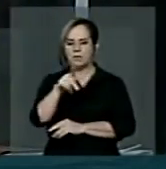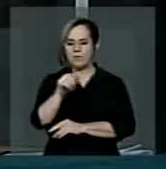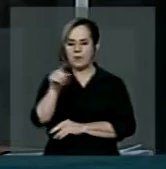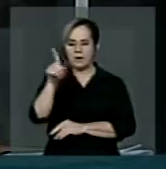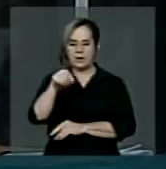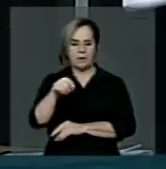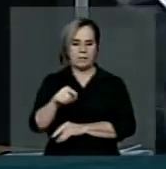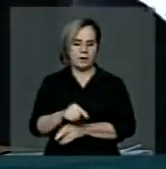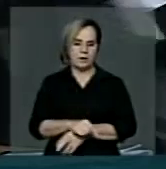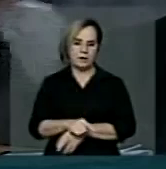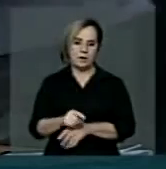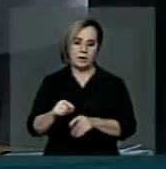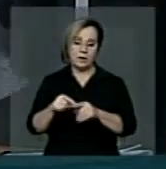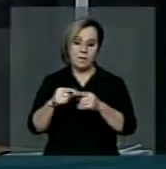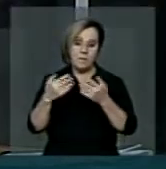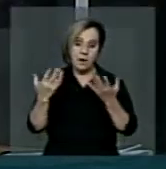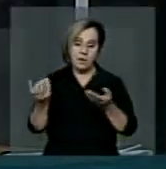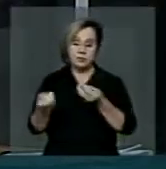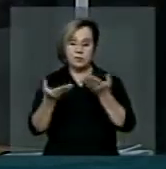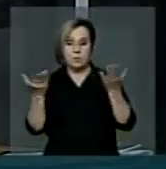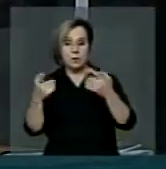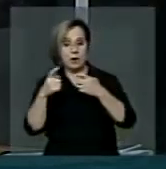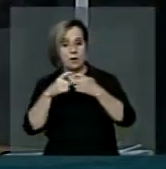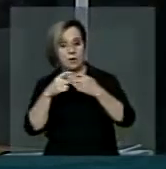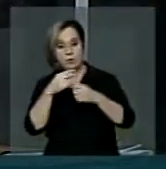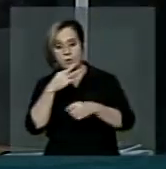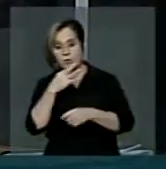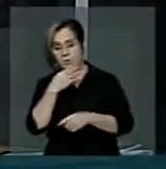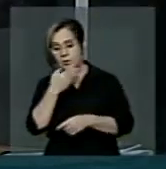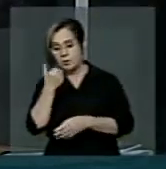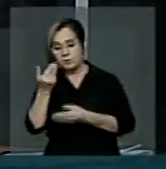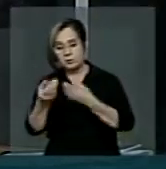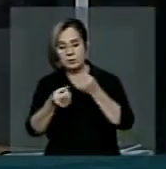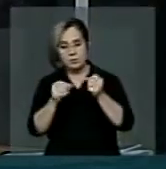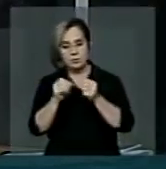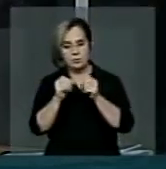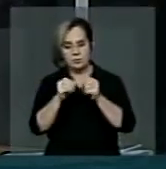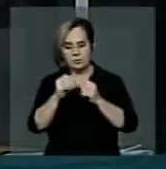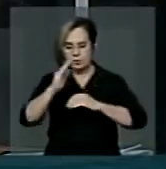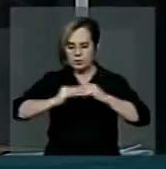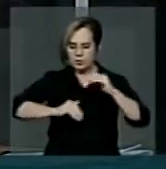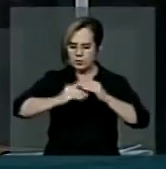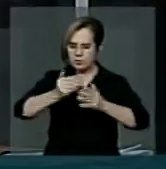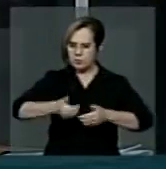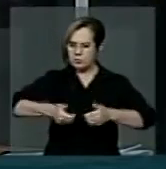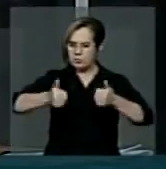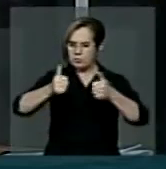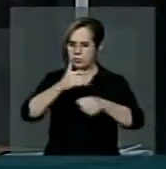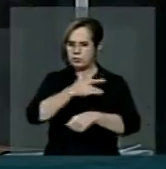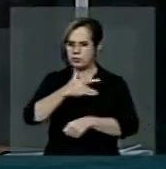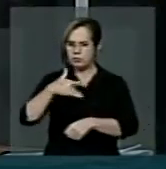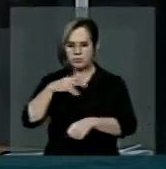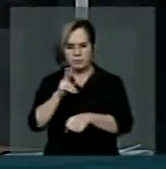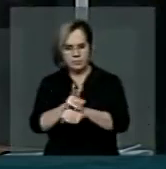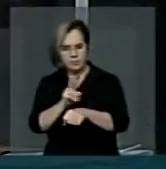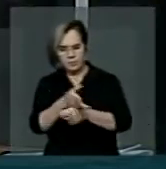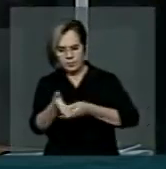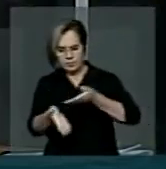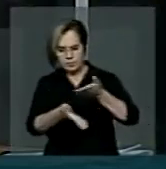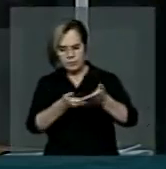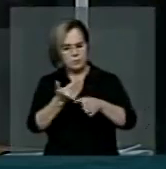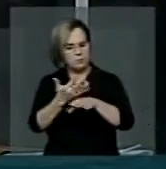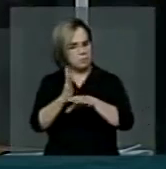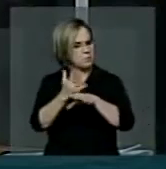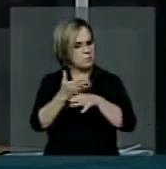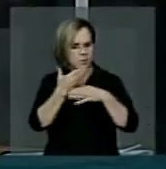o conhecimento clínico agora é maior. O hospital e os profissionais da saúde estão melhor